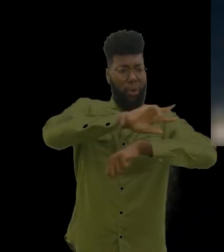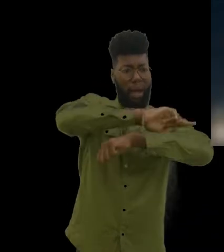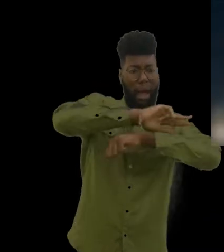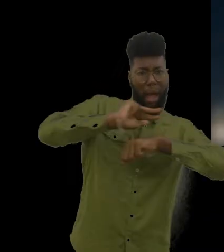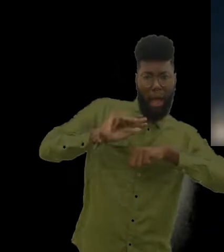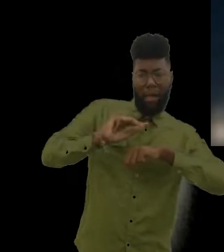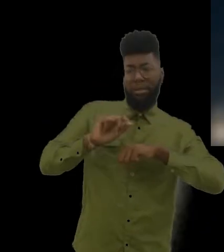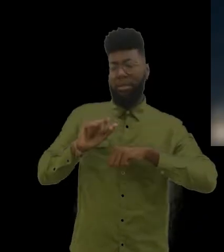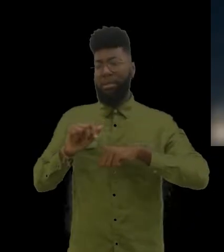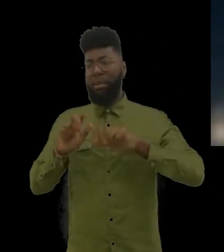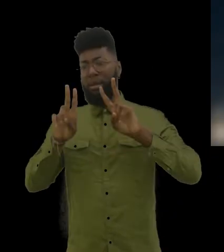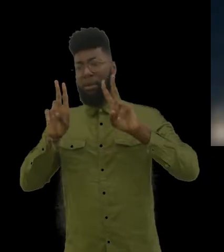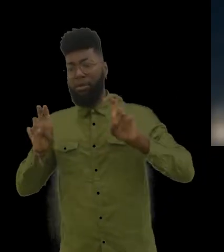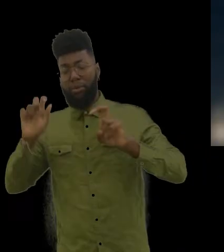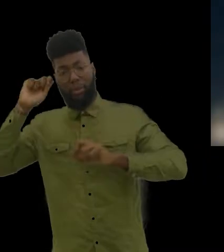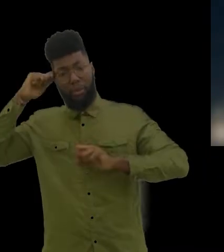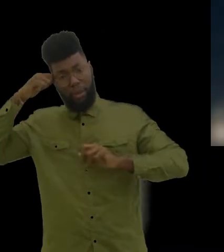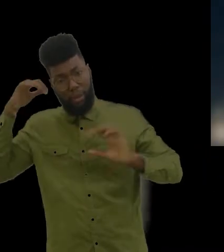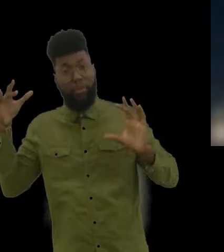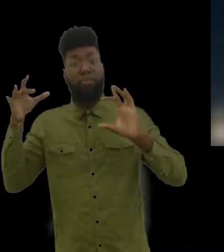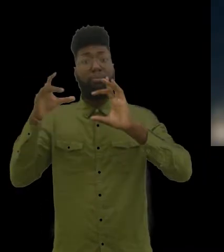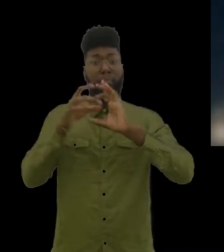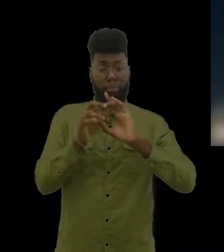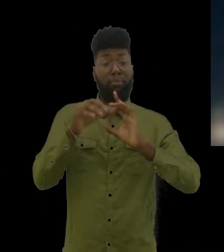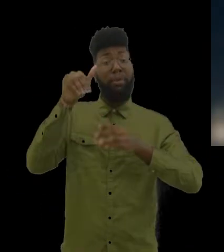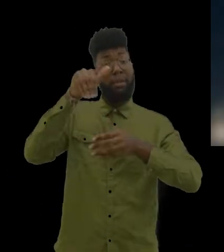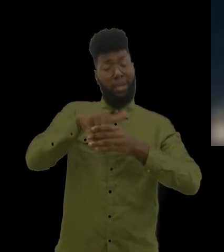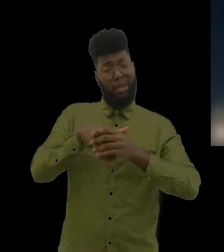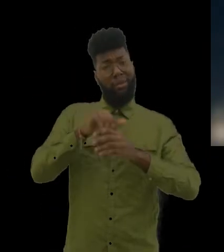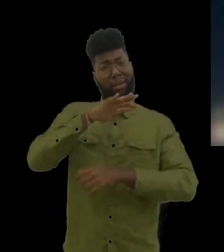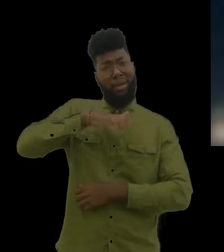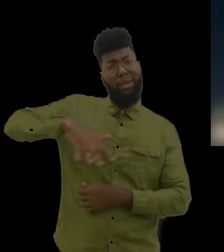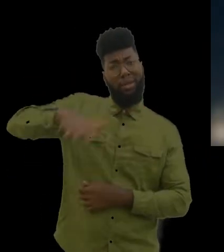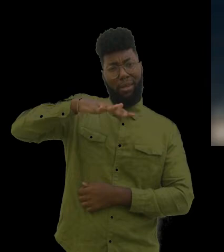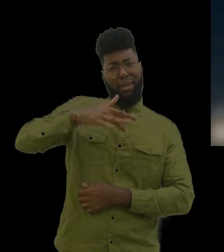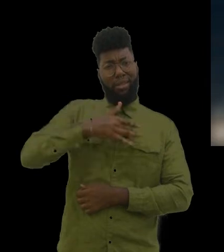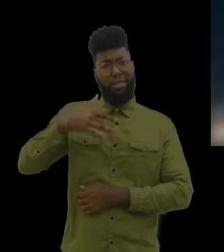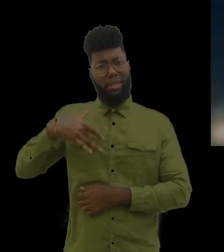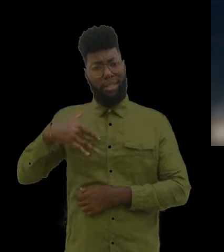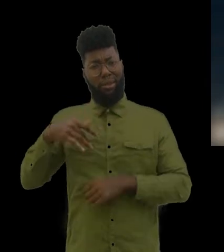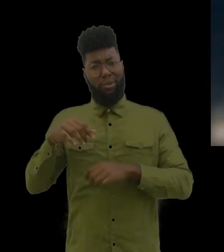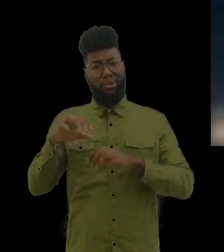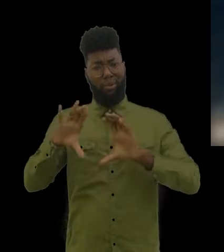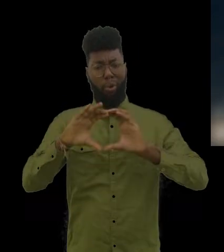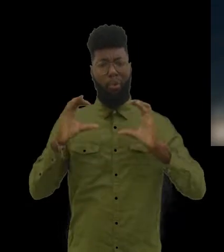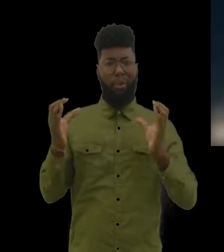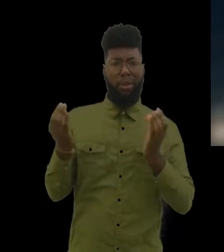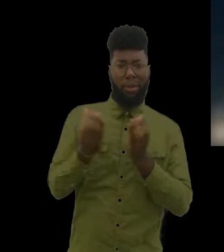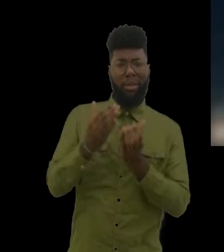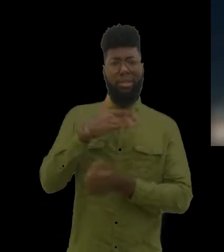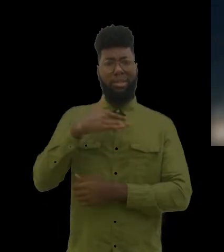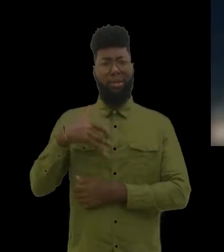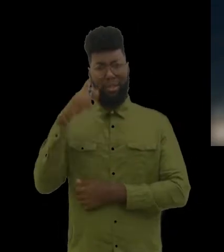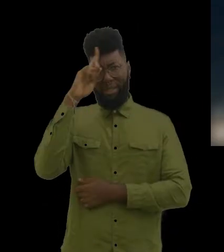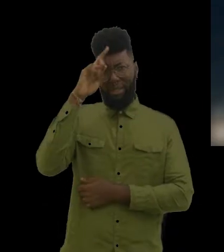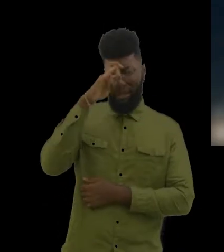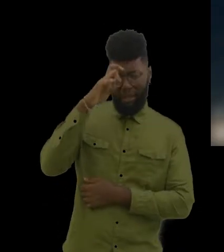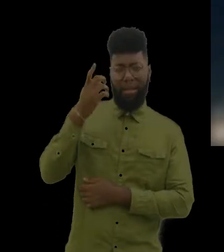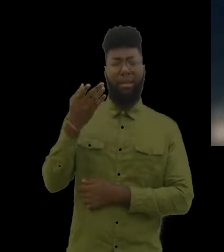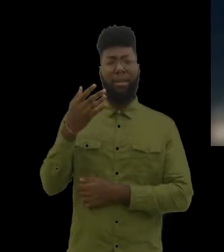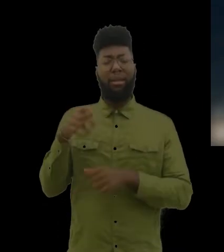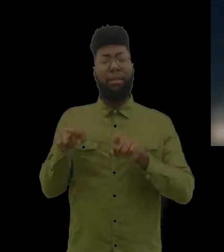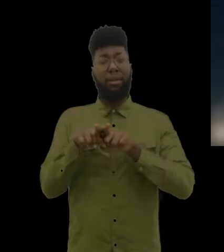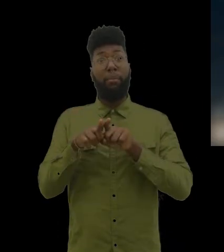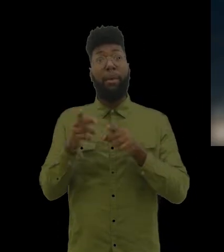é saúde coletiva, saúde clínica, saúde hospitalar. E aí eu comecei a perceber que eu precisava, de